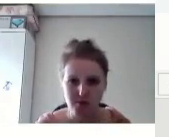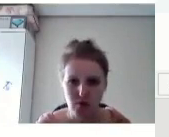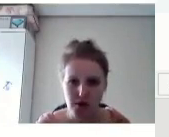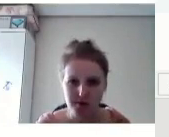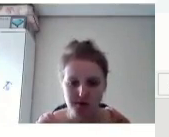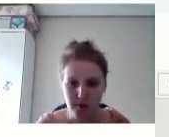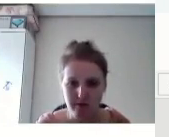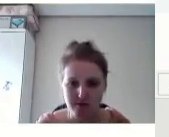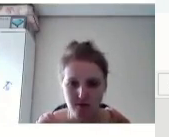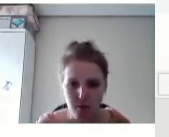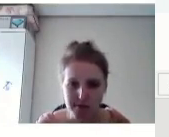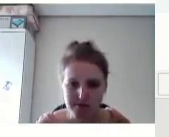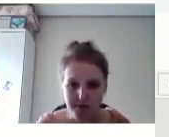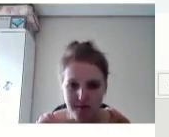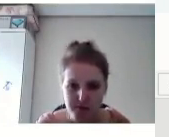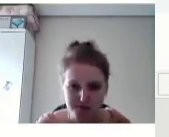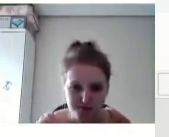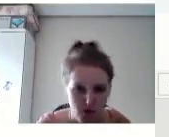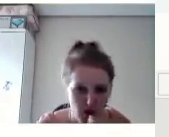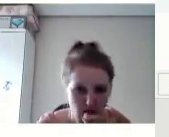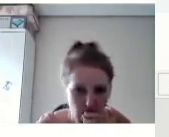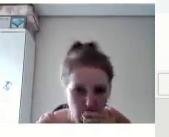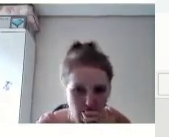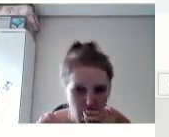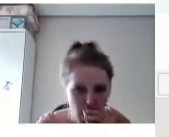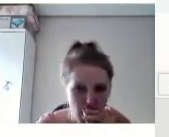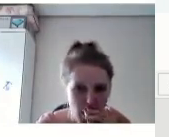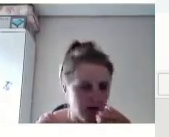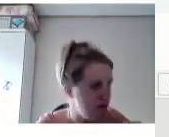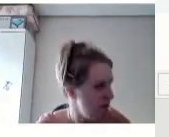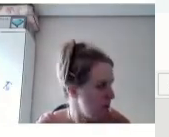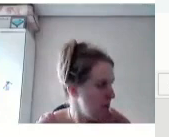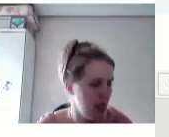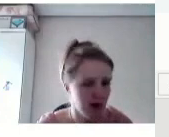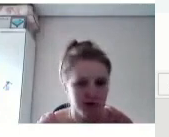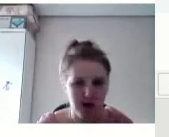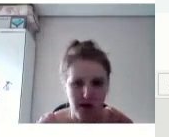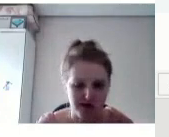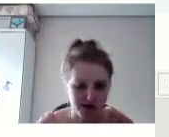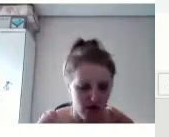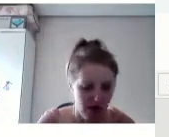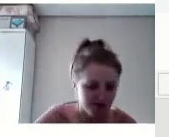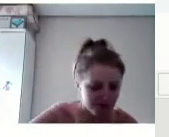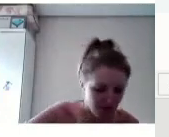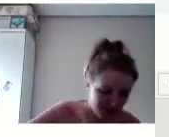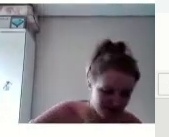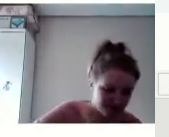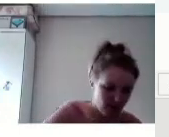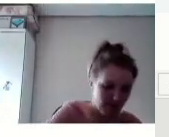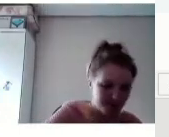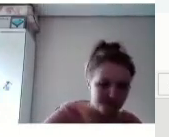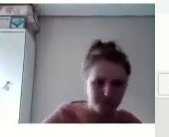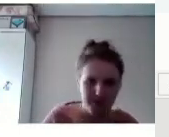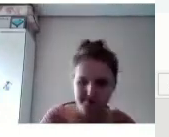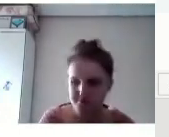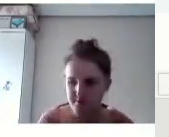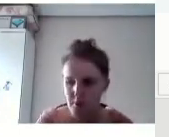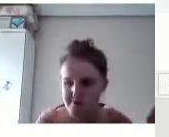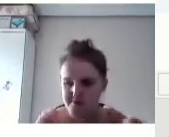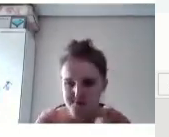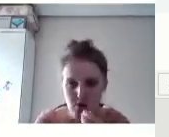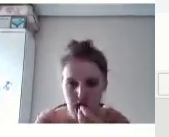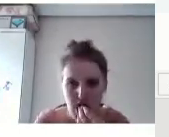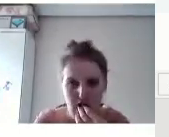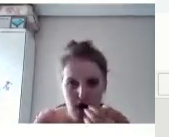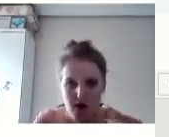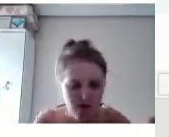ponto, onde del L del φ ponto é o próprio π, né? Então, se eu reescrever a equação de Euler-Lagrange, né, isso aqui eu tenho